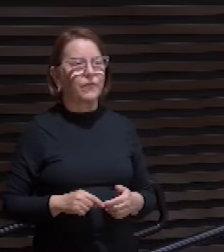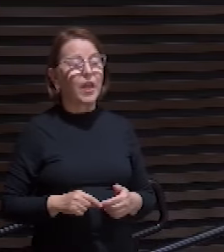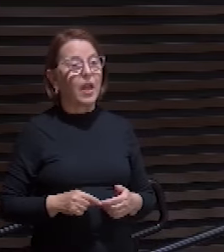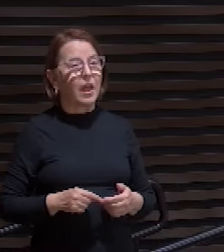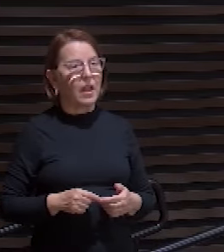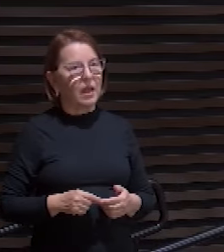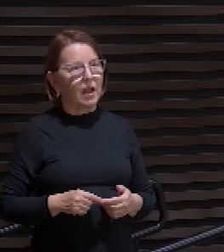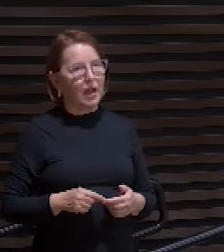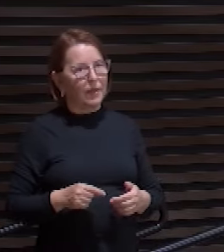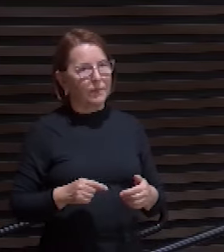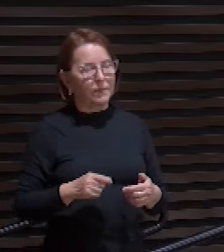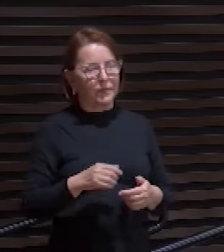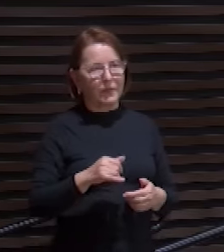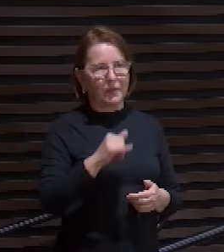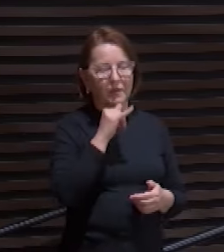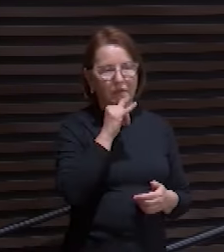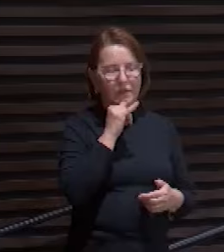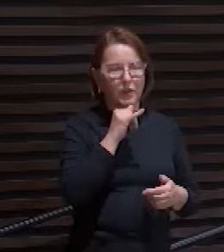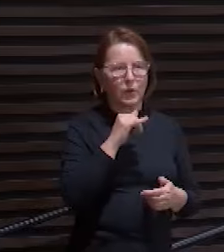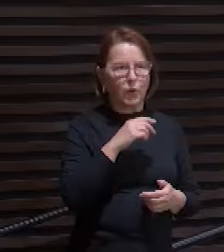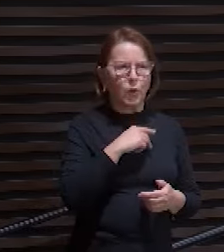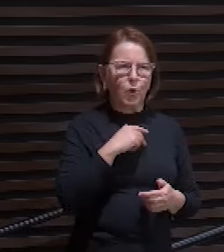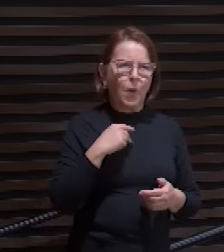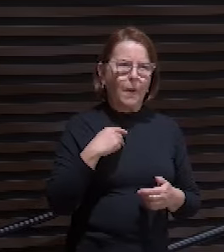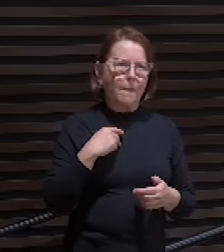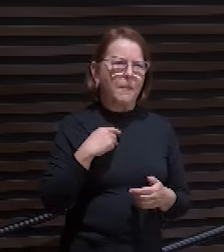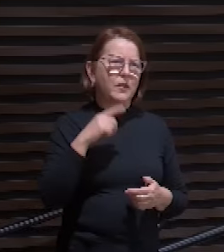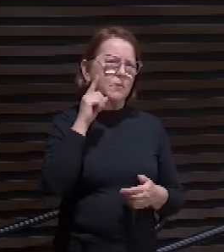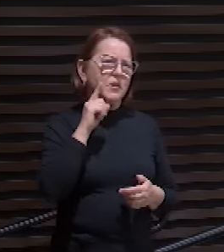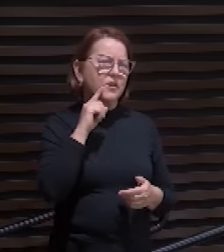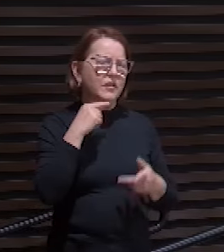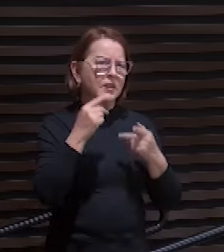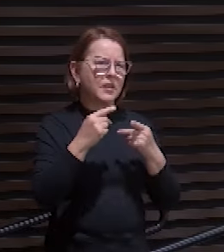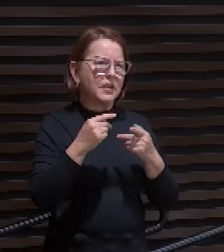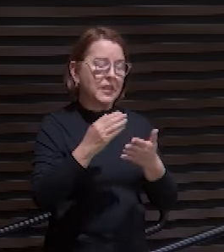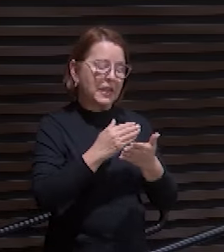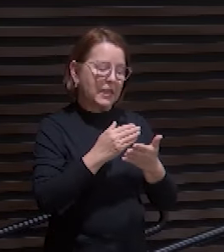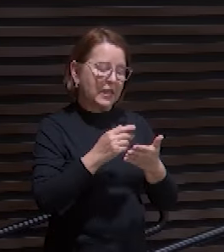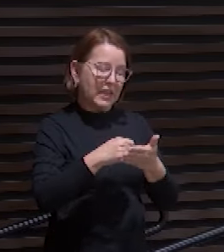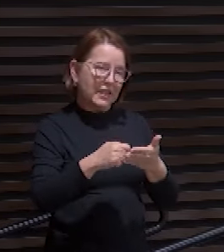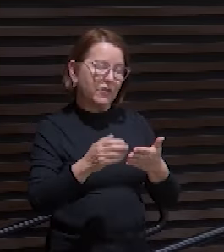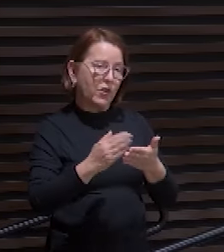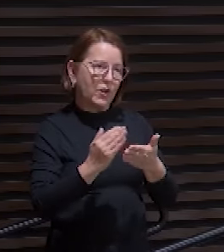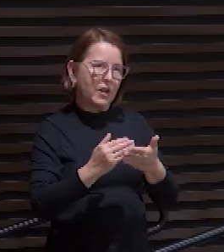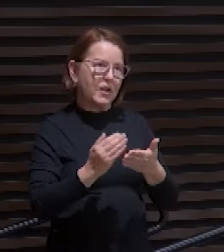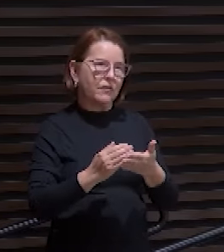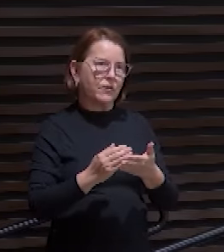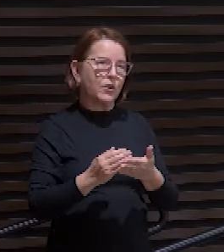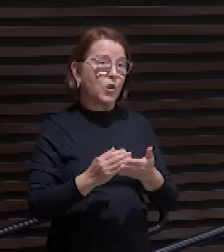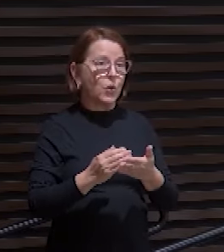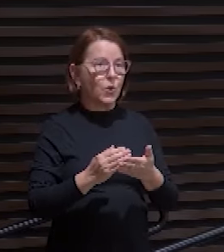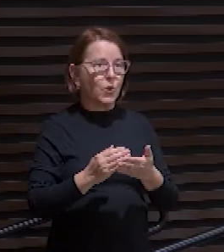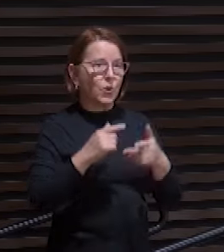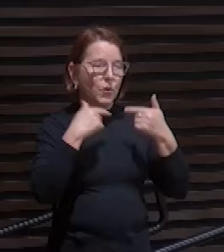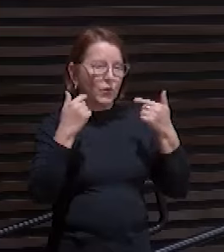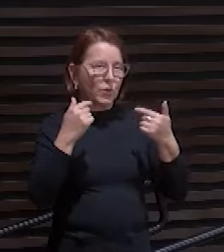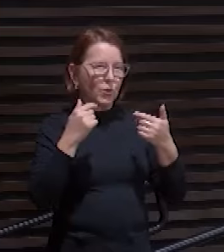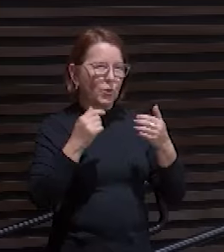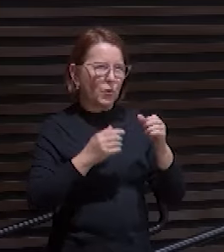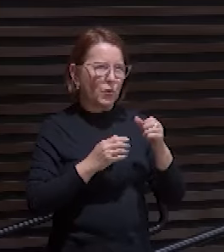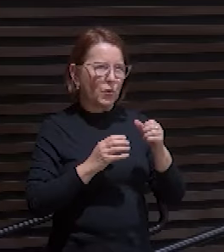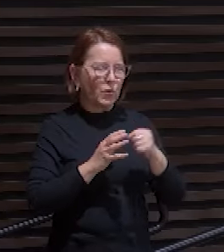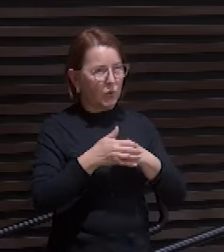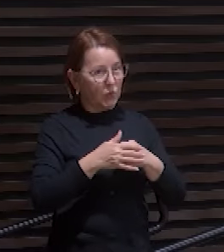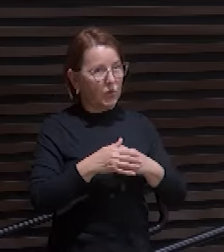O pastor John Piper escreveu um livro, O Sorriso Escondido de Deus. E nesse livro ele vai tratar de 3 homens